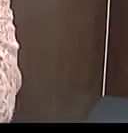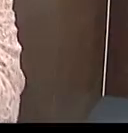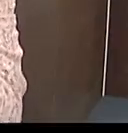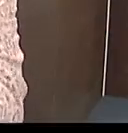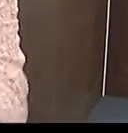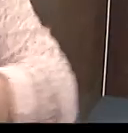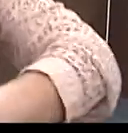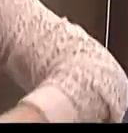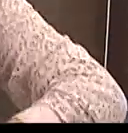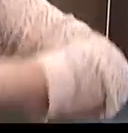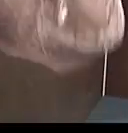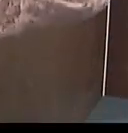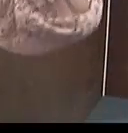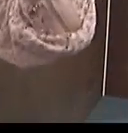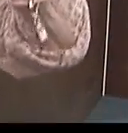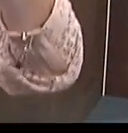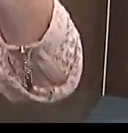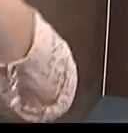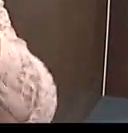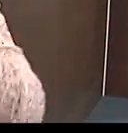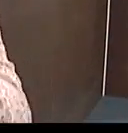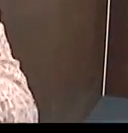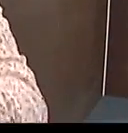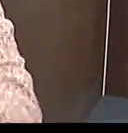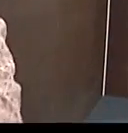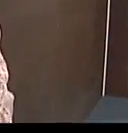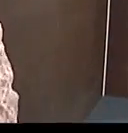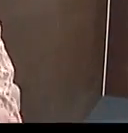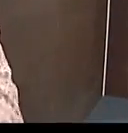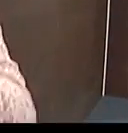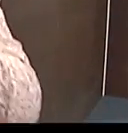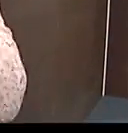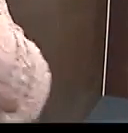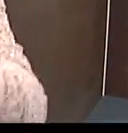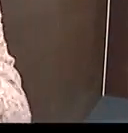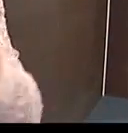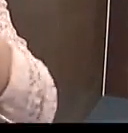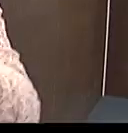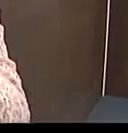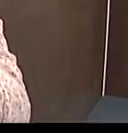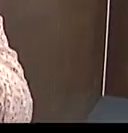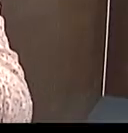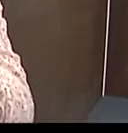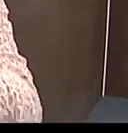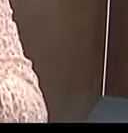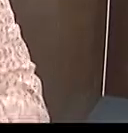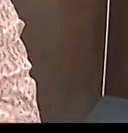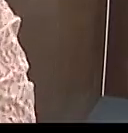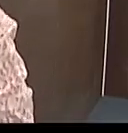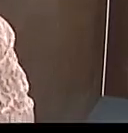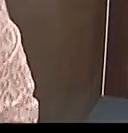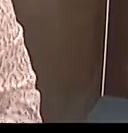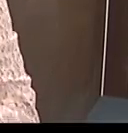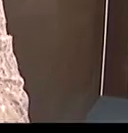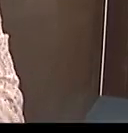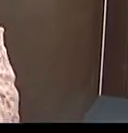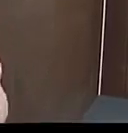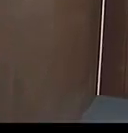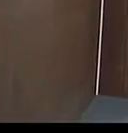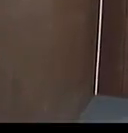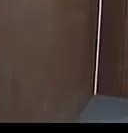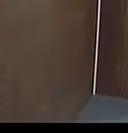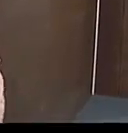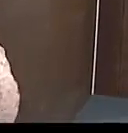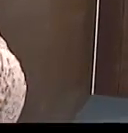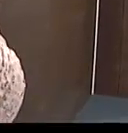esse aniversário de 25 anos, pois representa as lutas de direitos, são anos